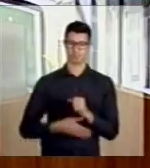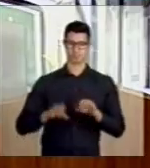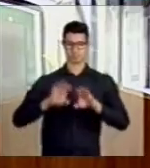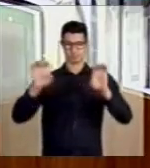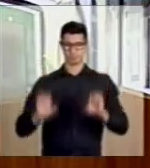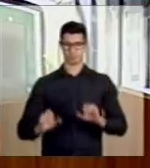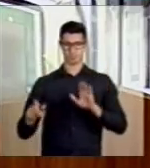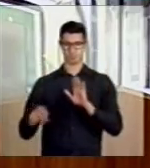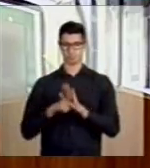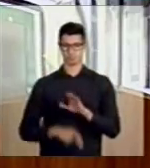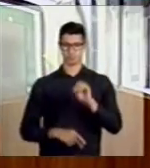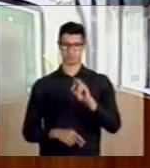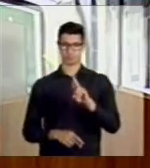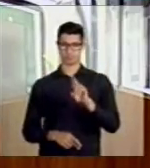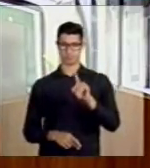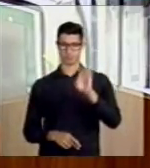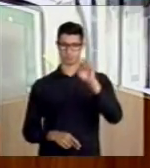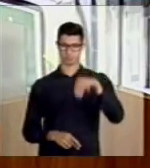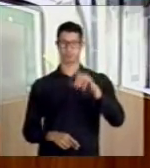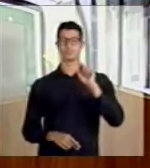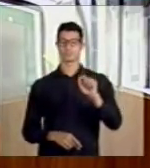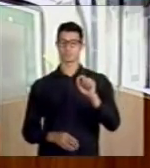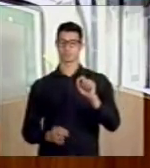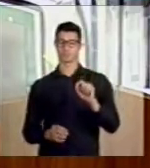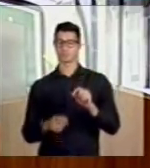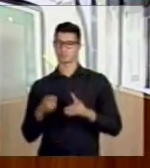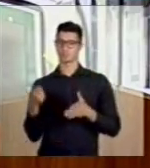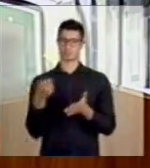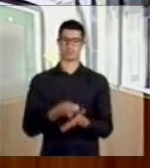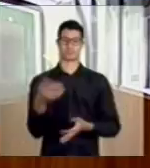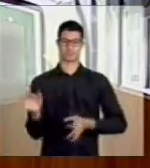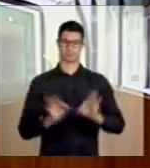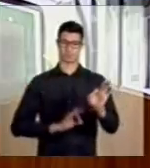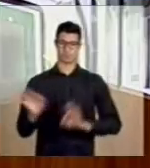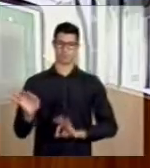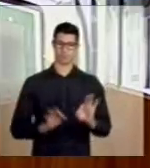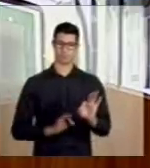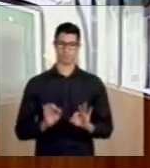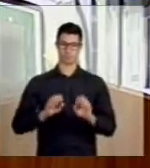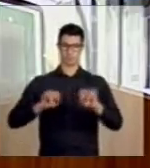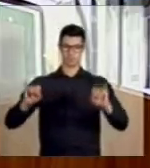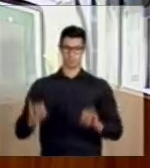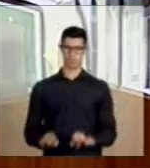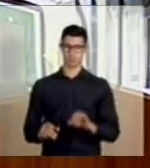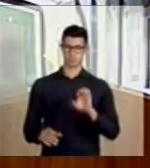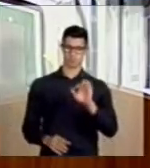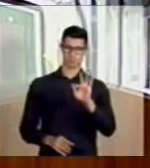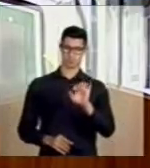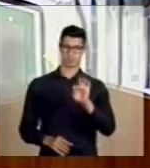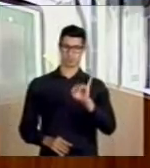estruturantes da própria ordem democrática, que impõe-se a organização de um sistema de